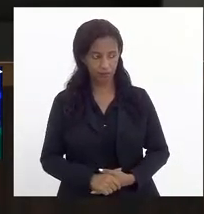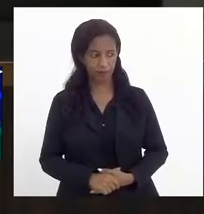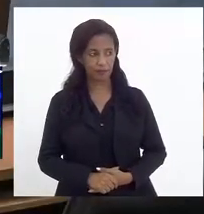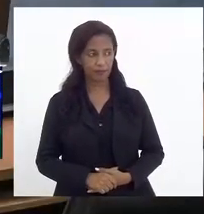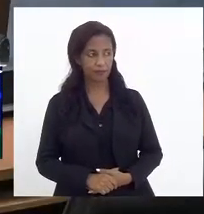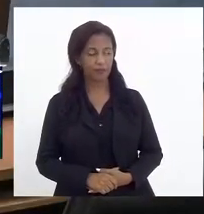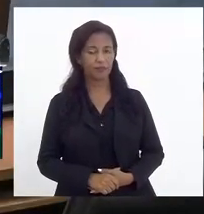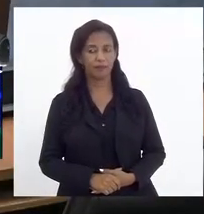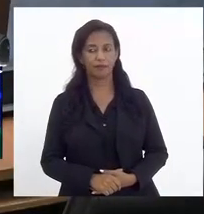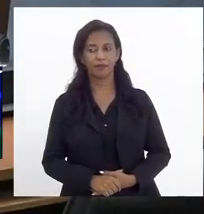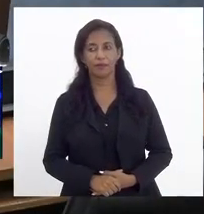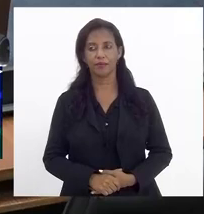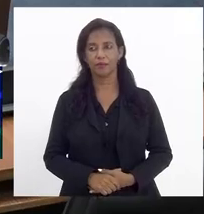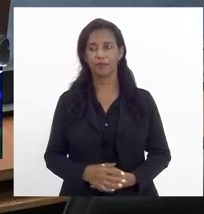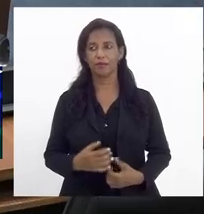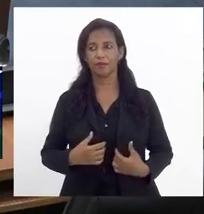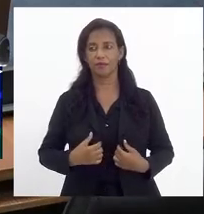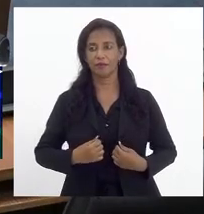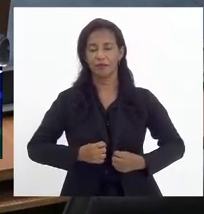regimental